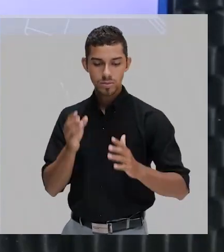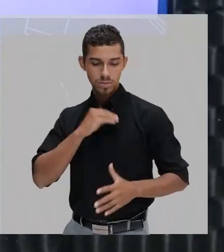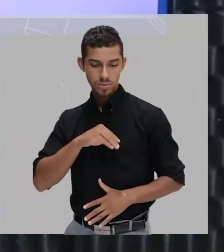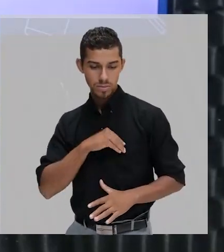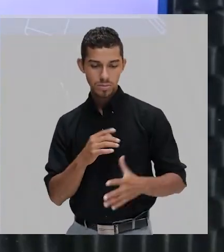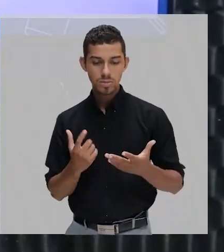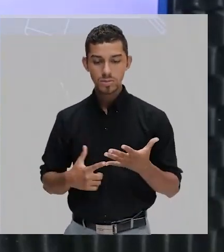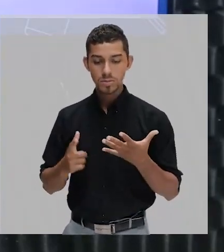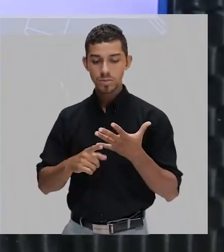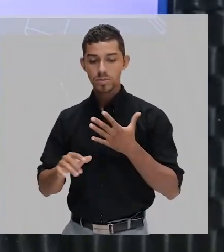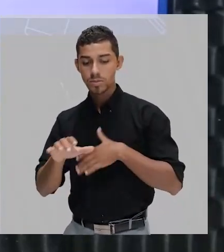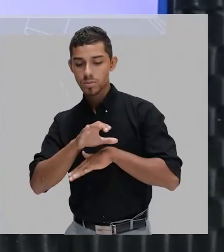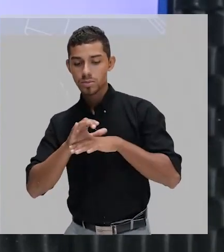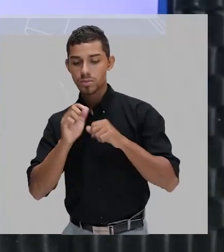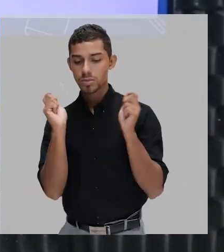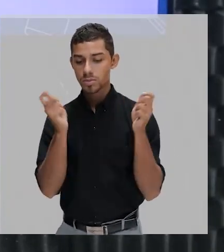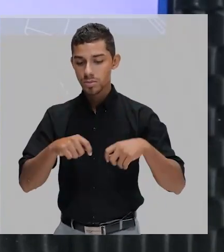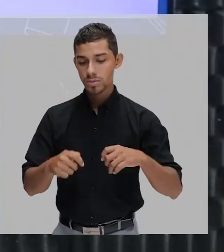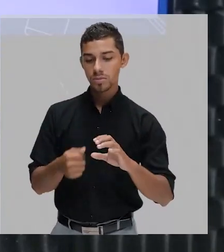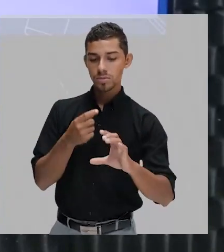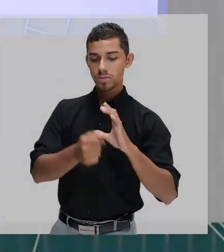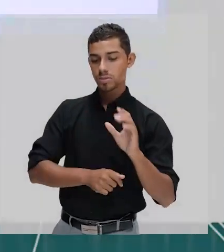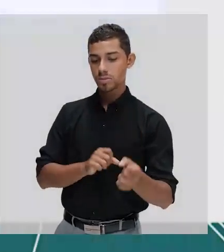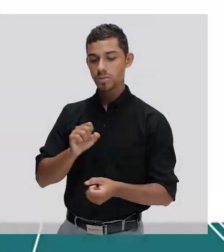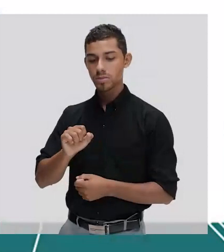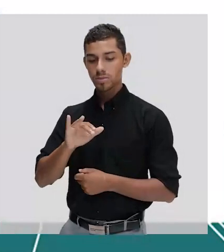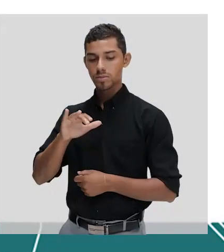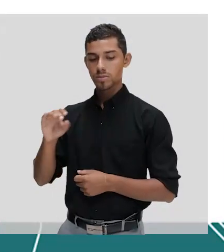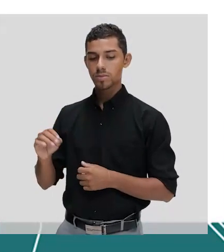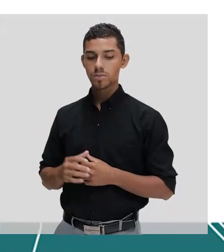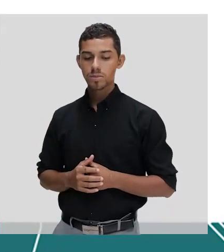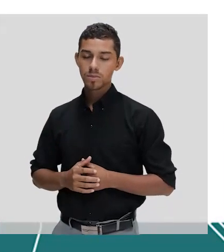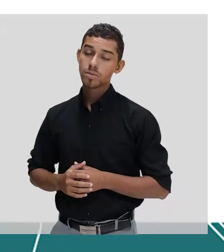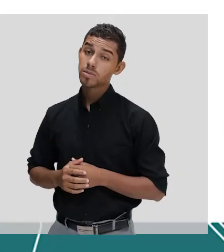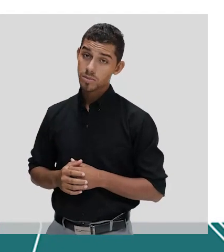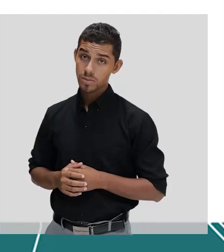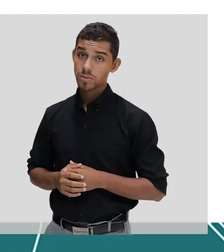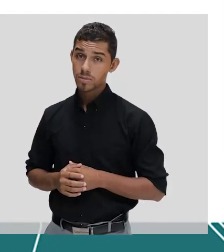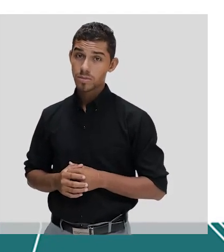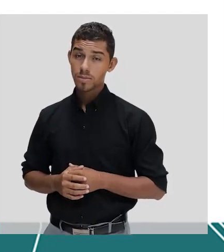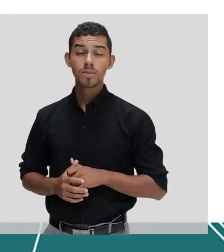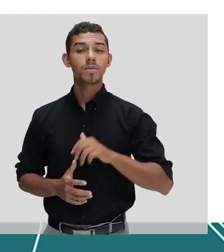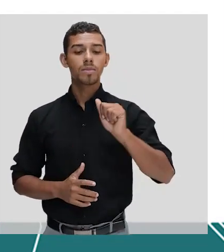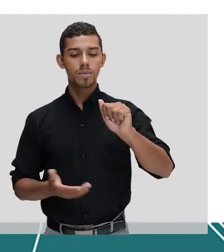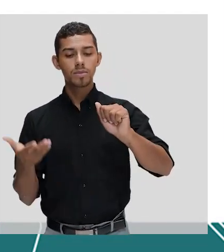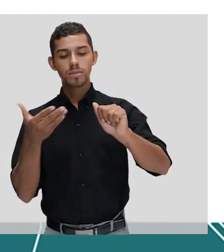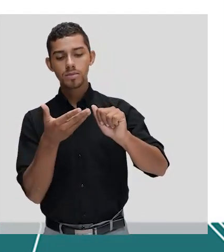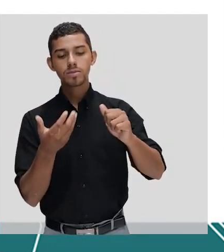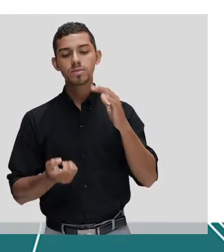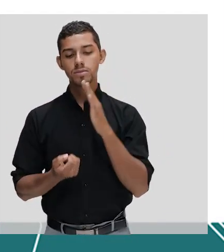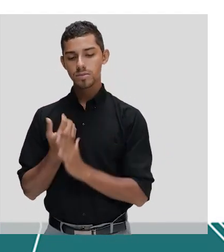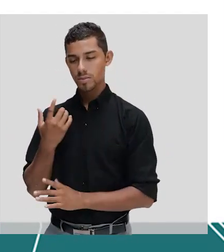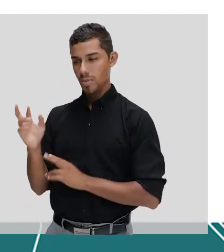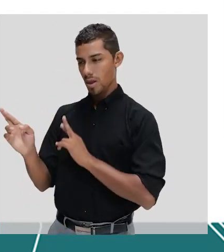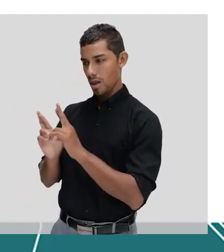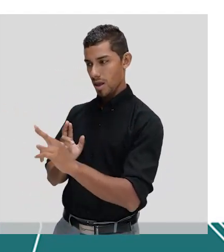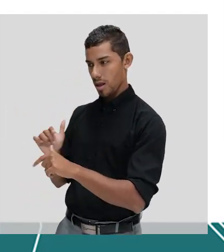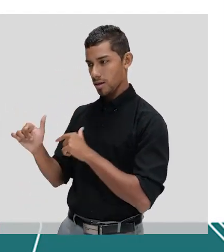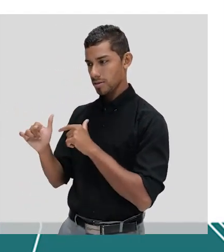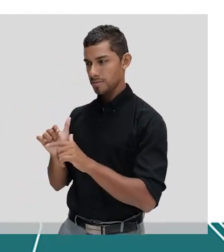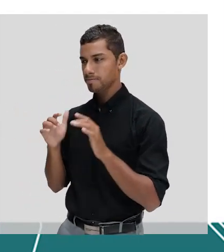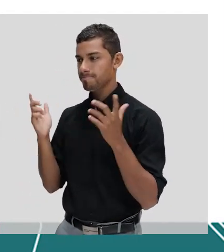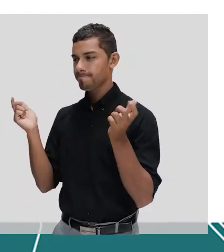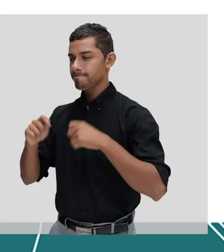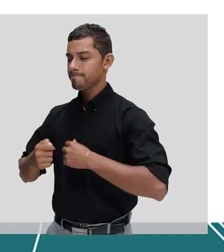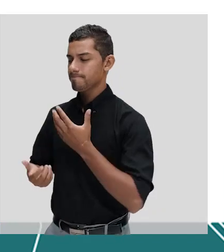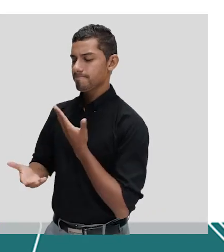economia de subsistência. E aí, vocês marcariam qual? Na verdade, a criação das relações de trabalho, né?